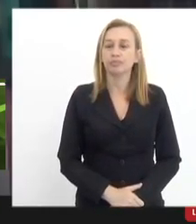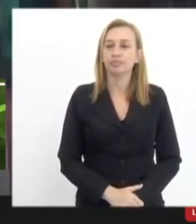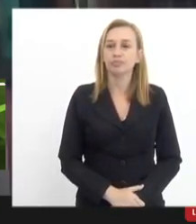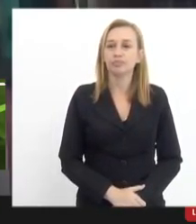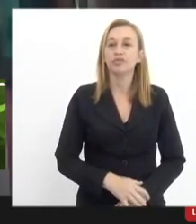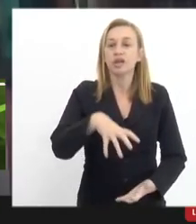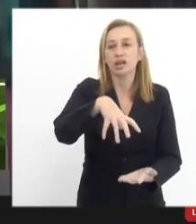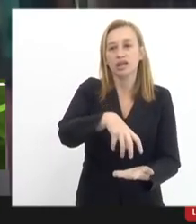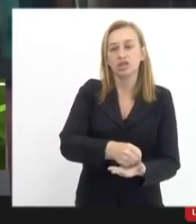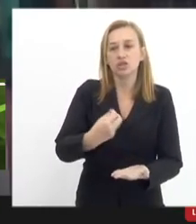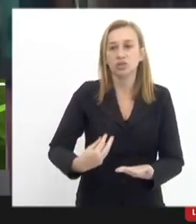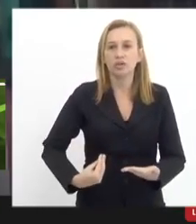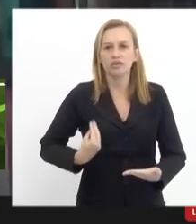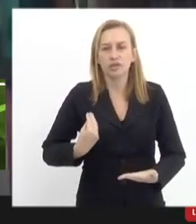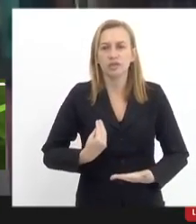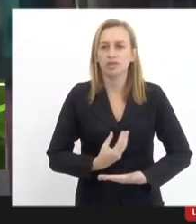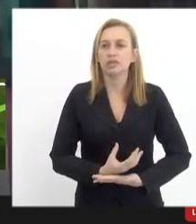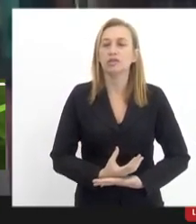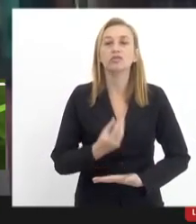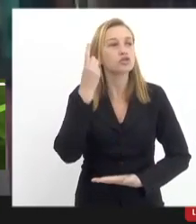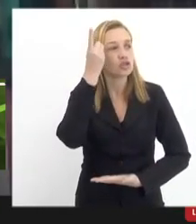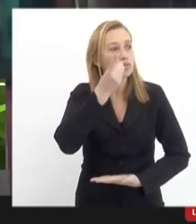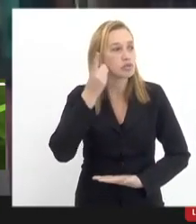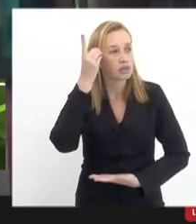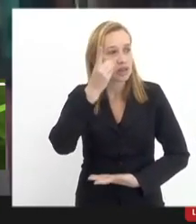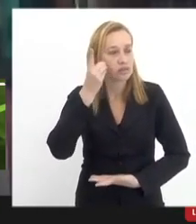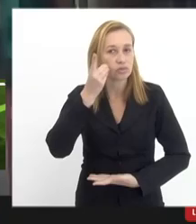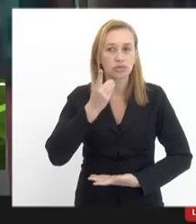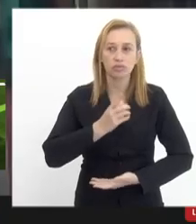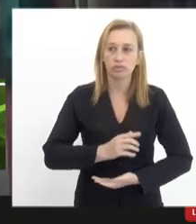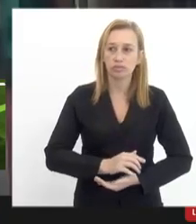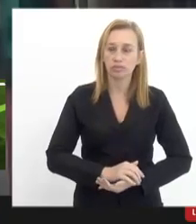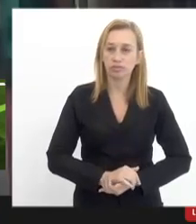Registro a presença dos deputados